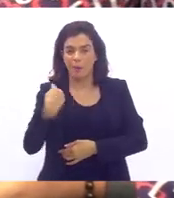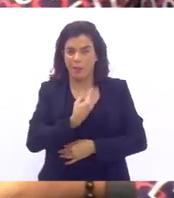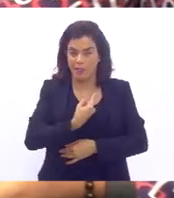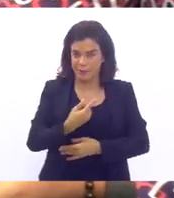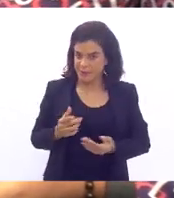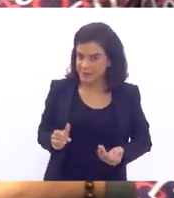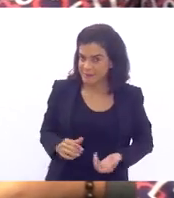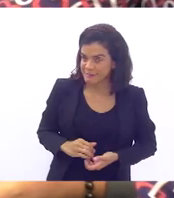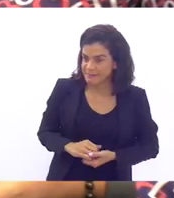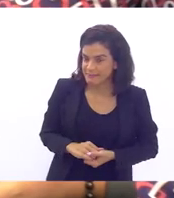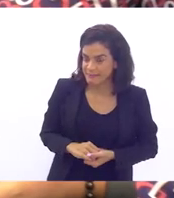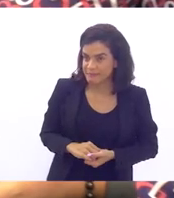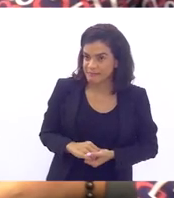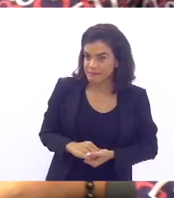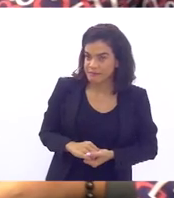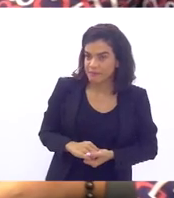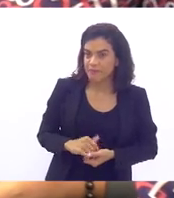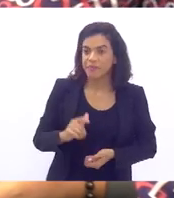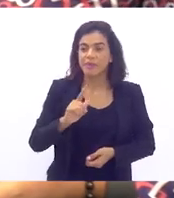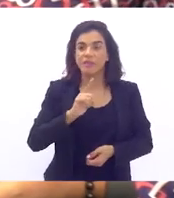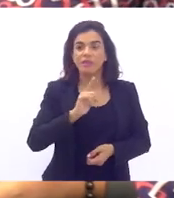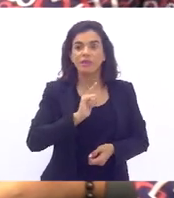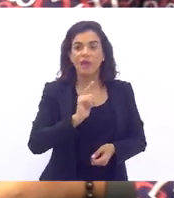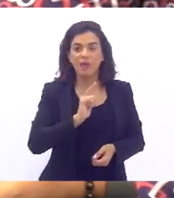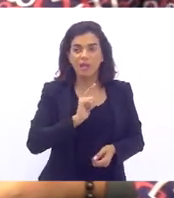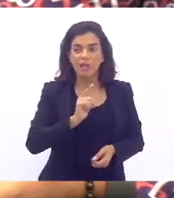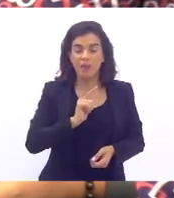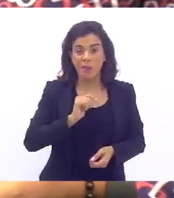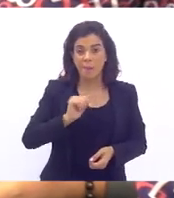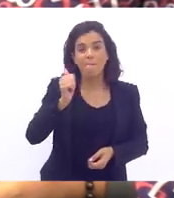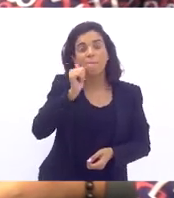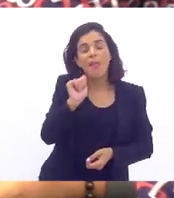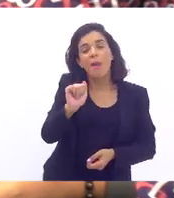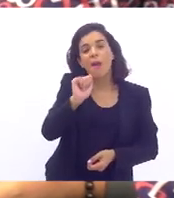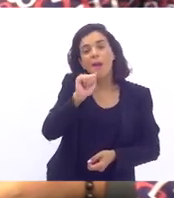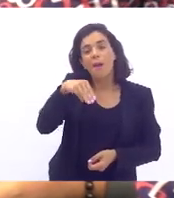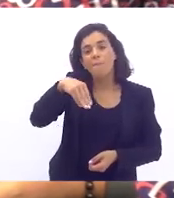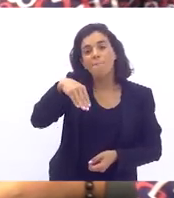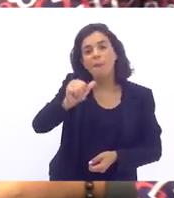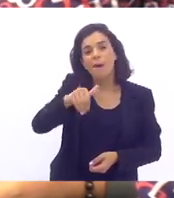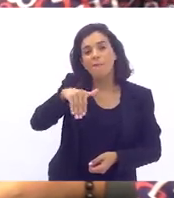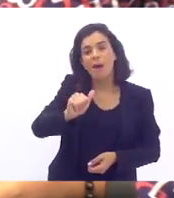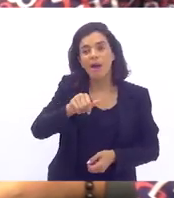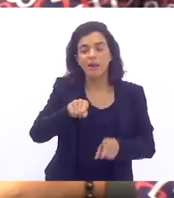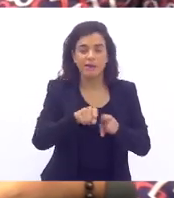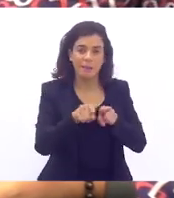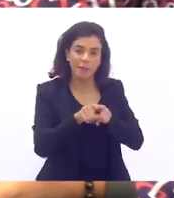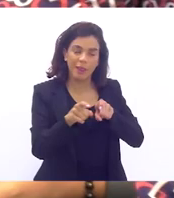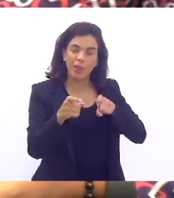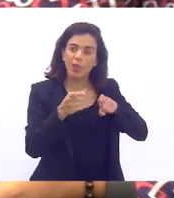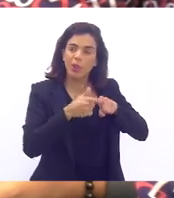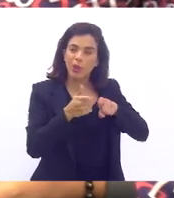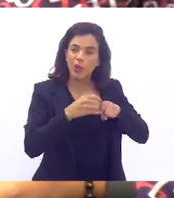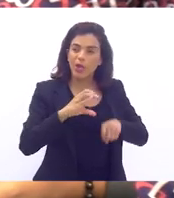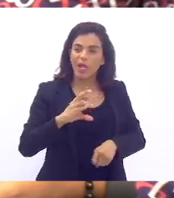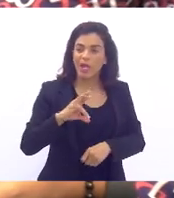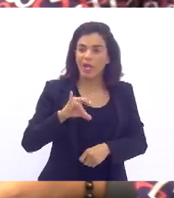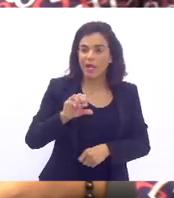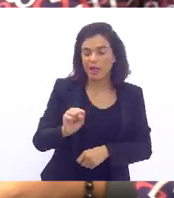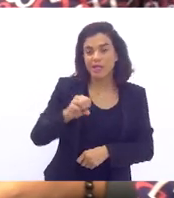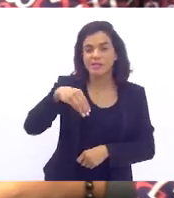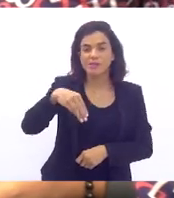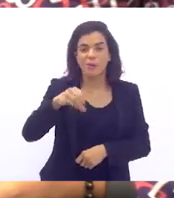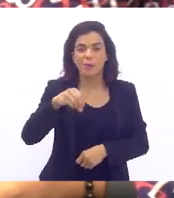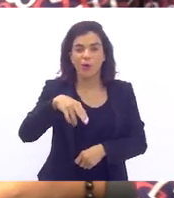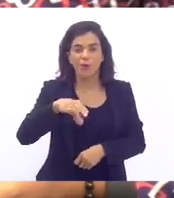nós tendo em vista que minha mama a doutora Cris a Mônica